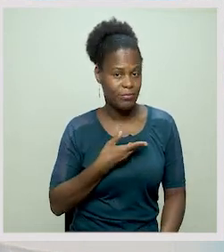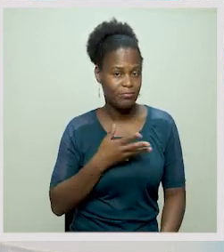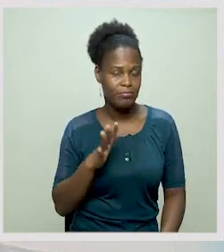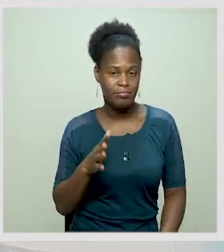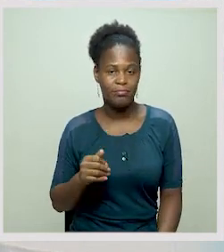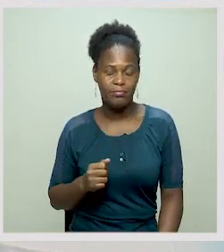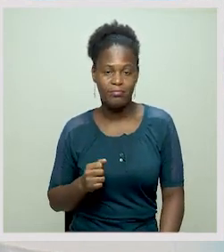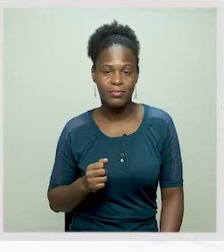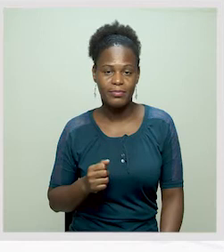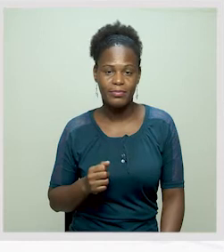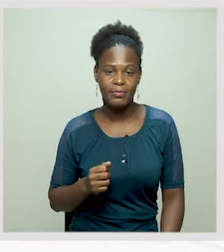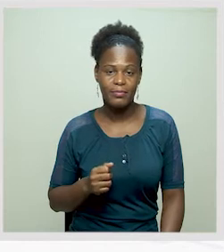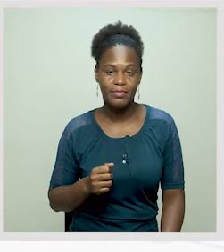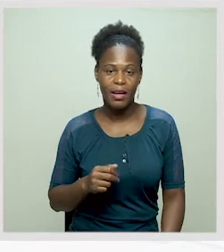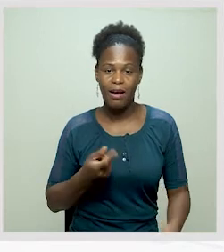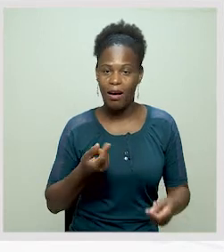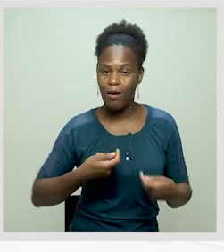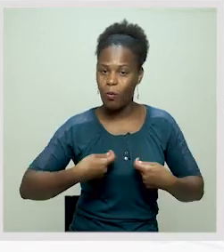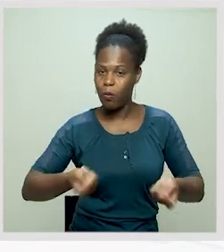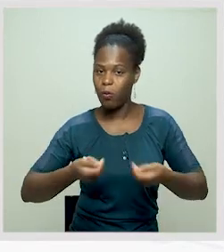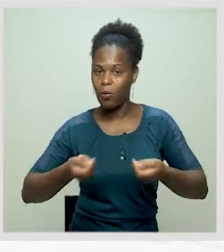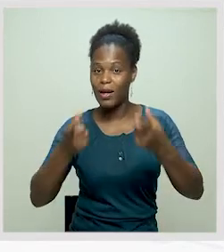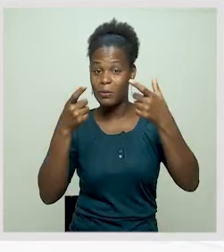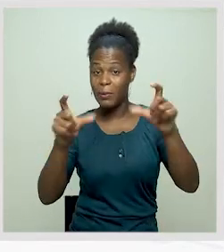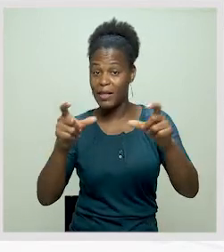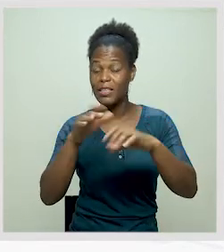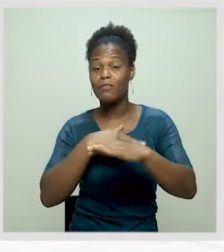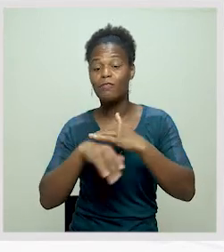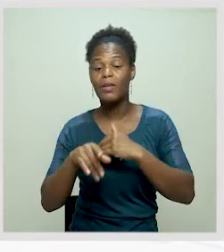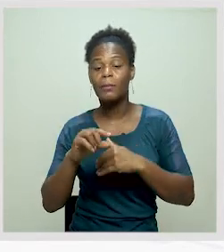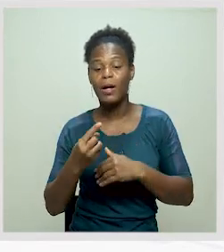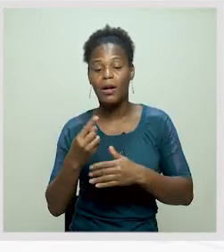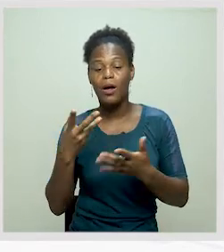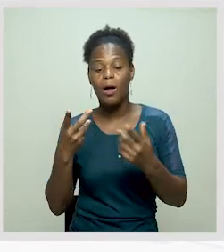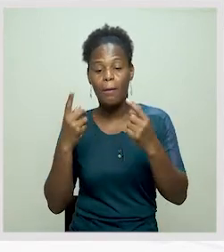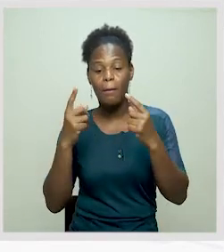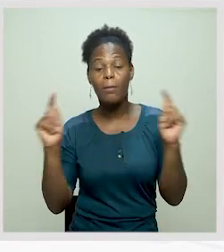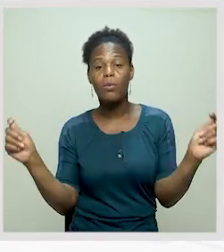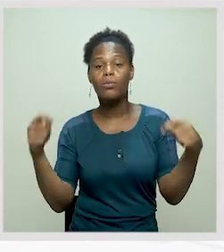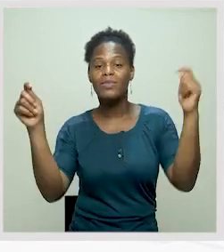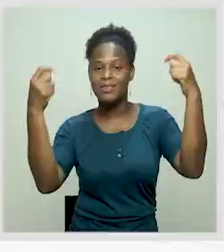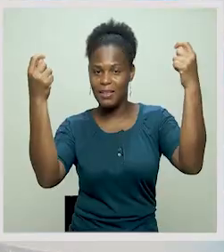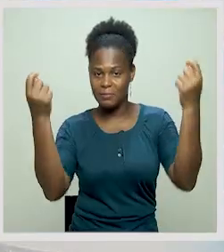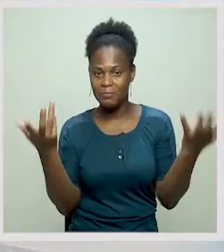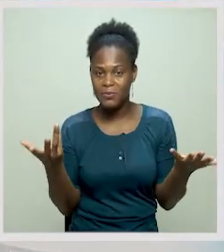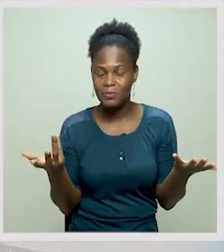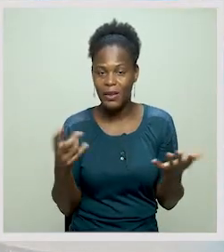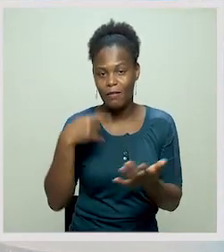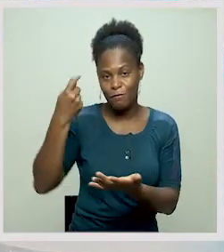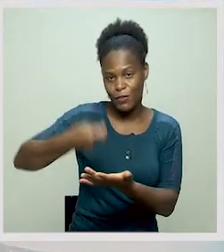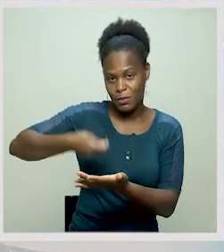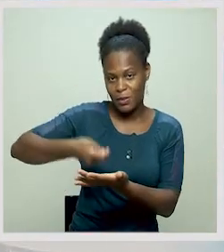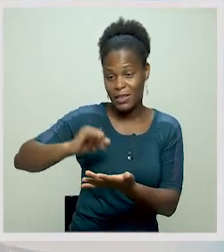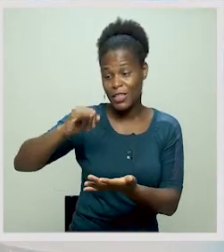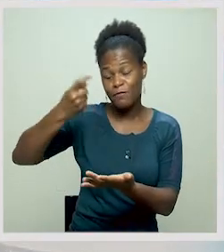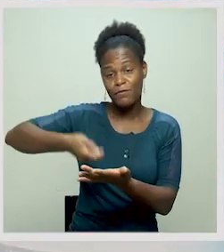Alternativa D. A despesa que as empresas efetuam em publicidade. Investimento